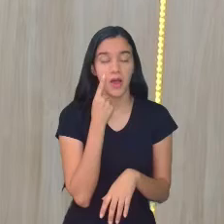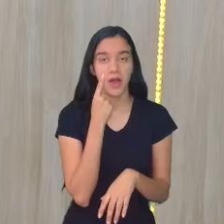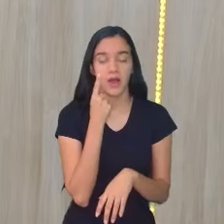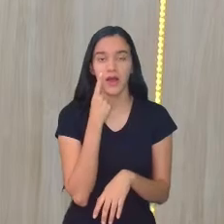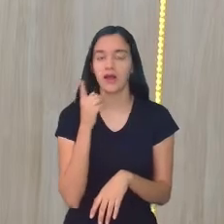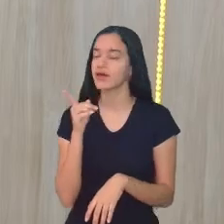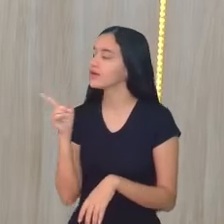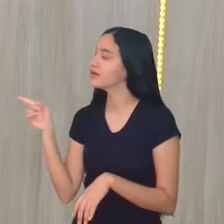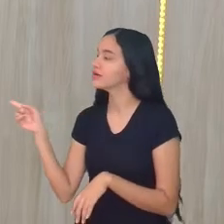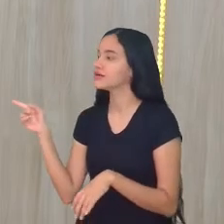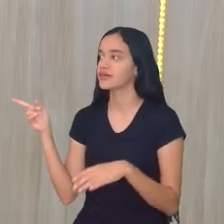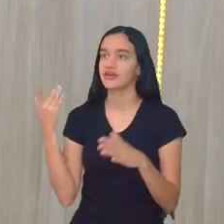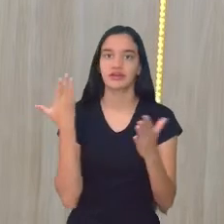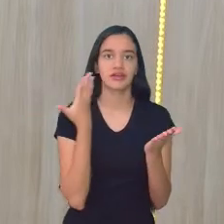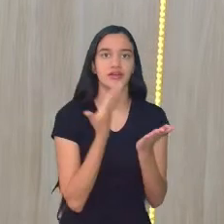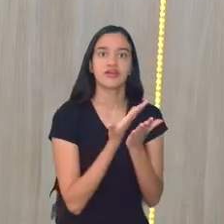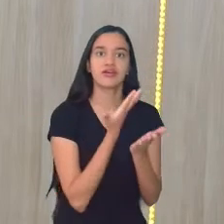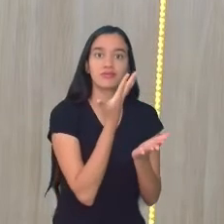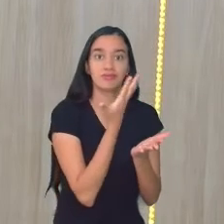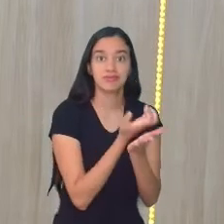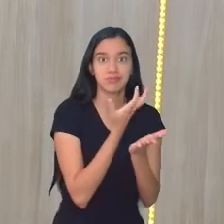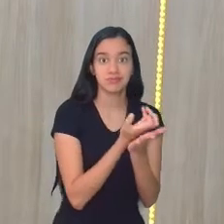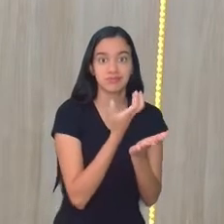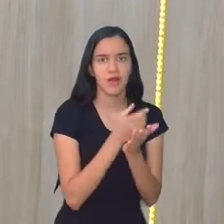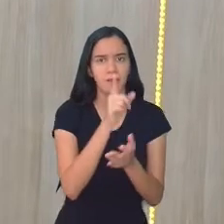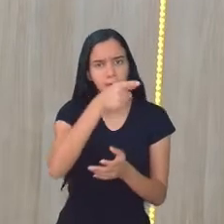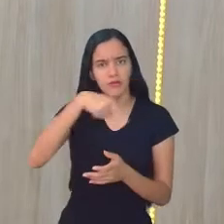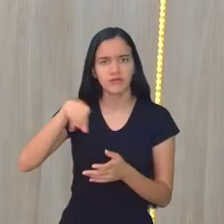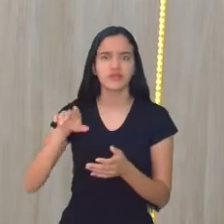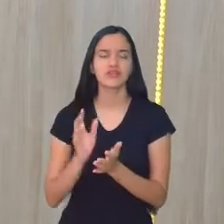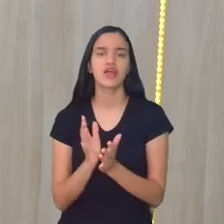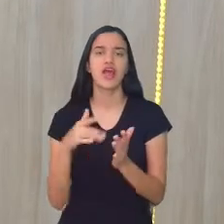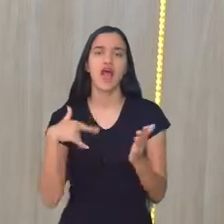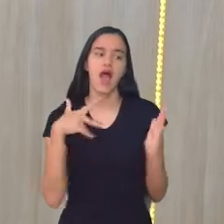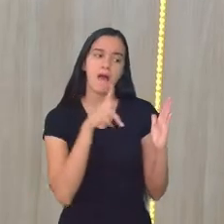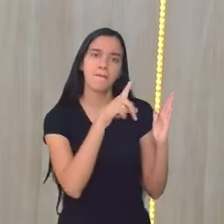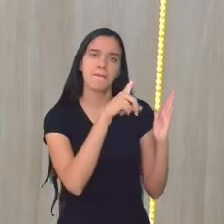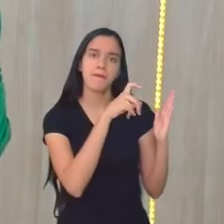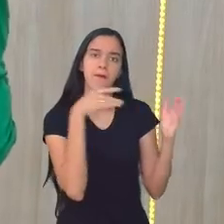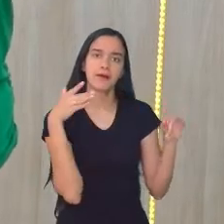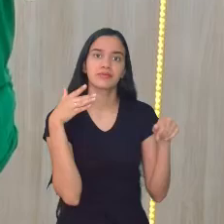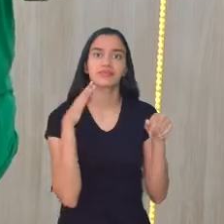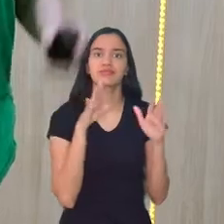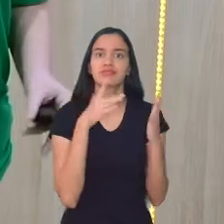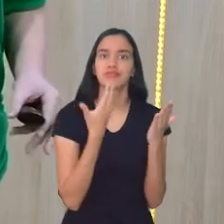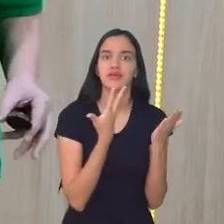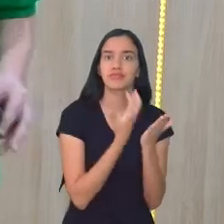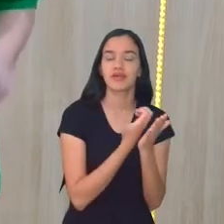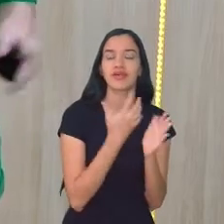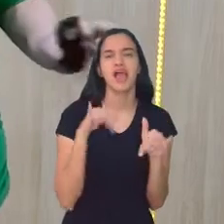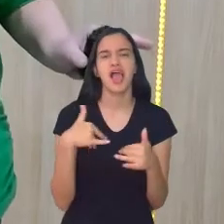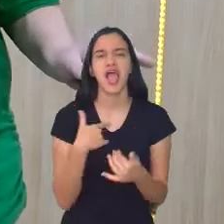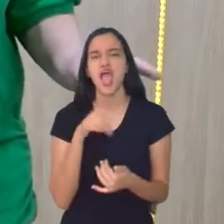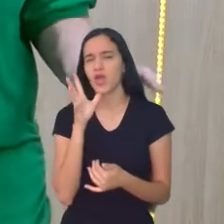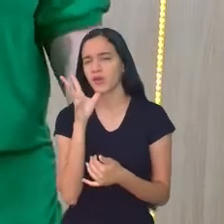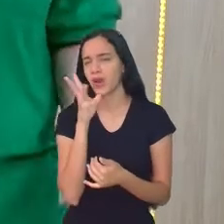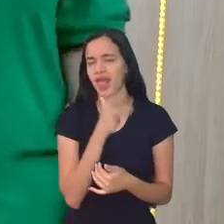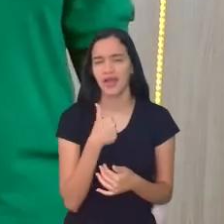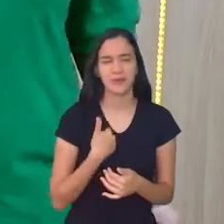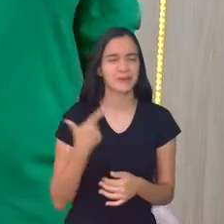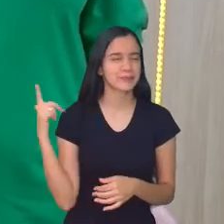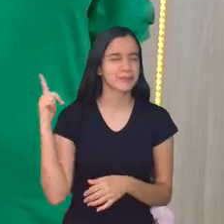no QR Code para vocês capturarem. E se vocês forem um pouquinho lento como eu nunca